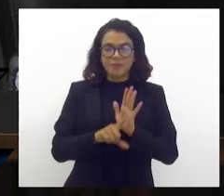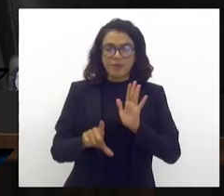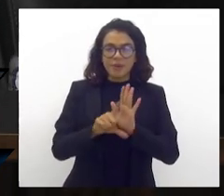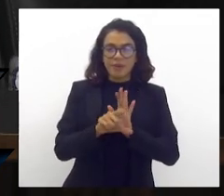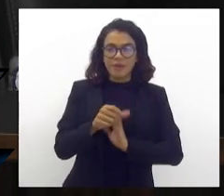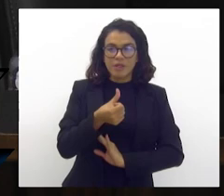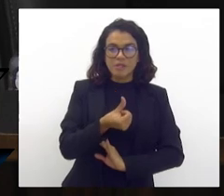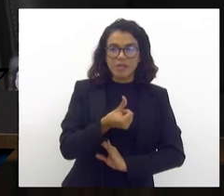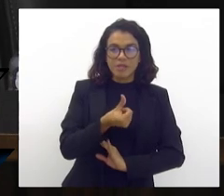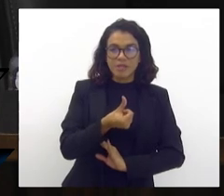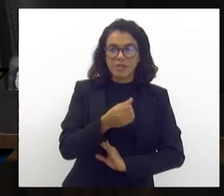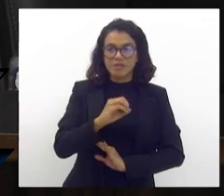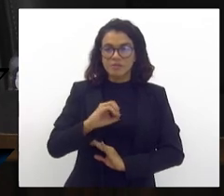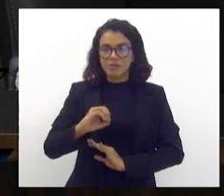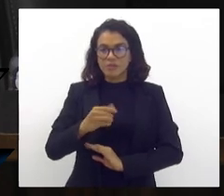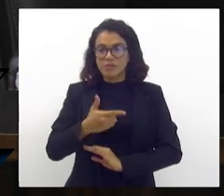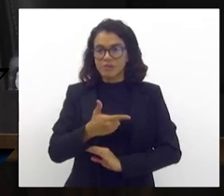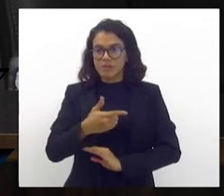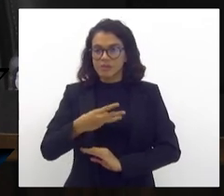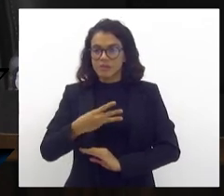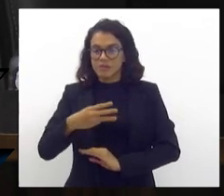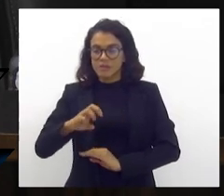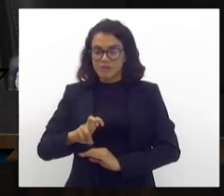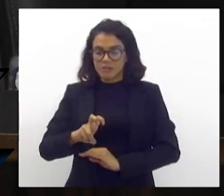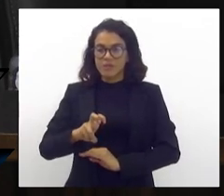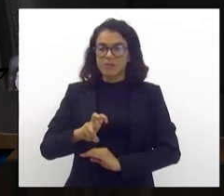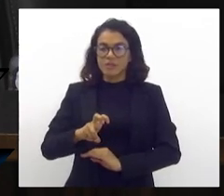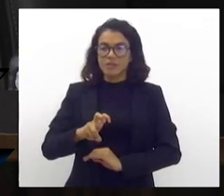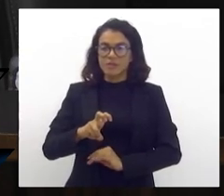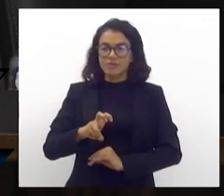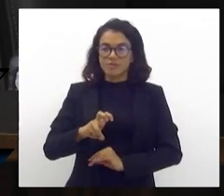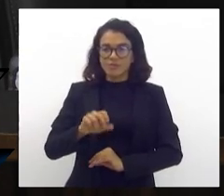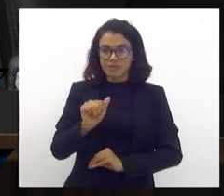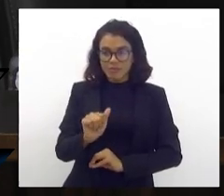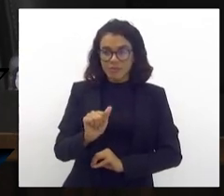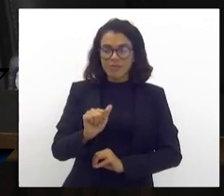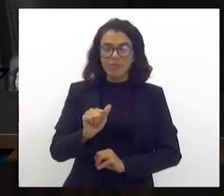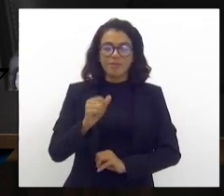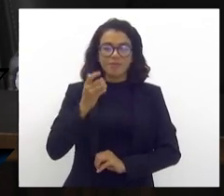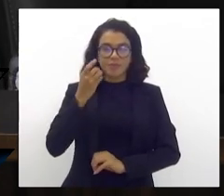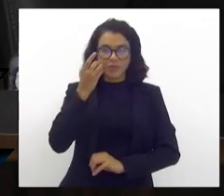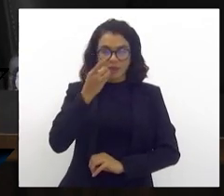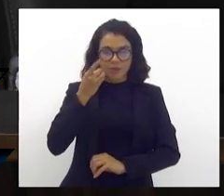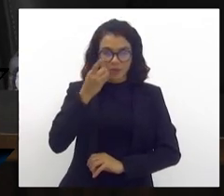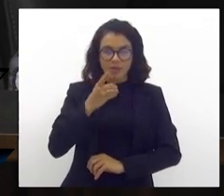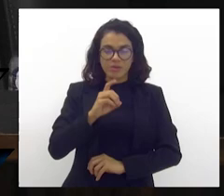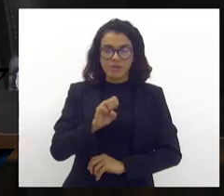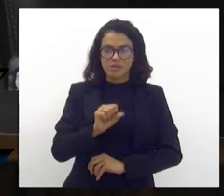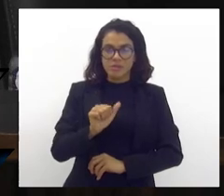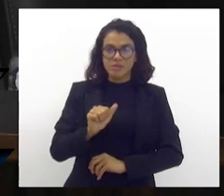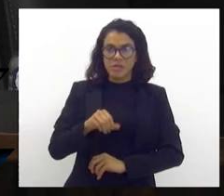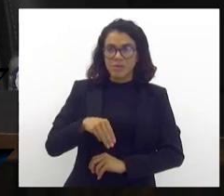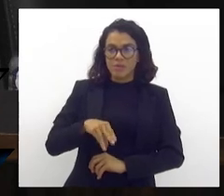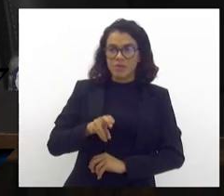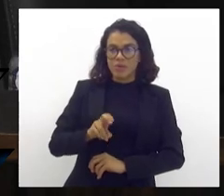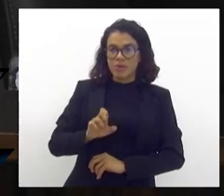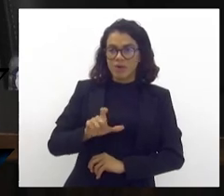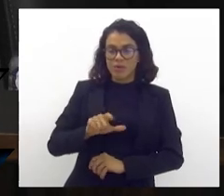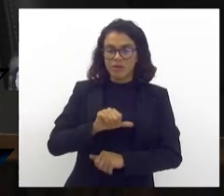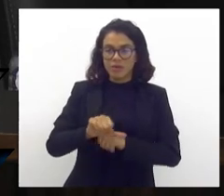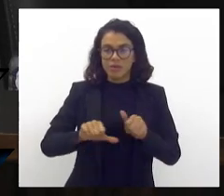número 6.285-A de 2022, de autoria do deputado Samuel Malafaia, que altera a lei estadual